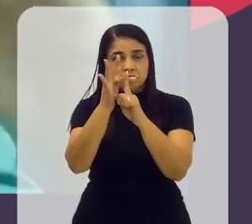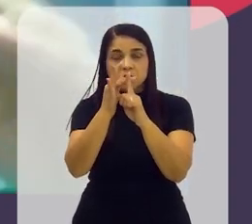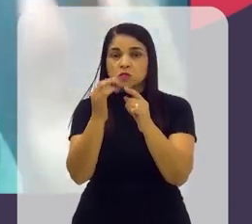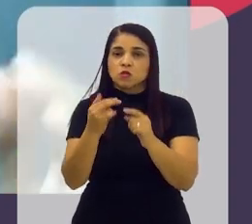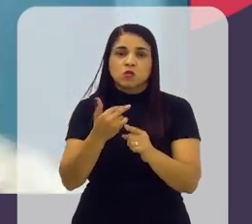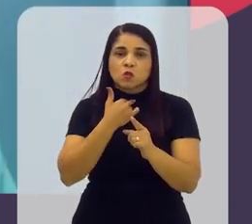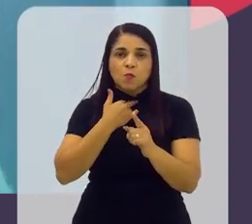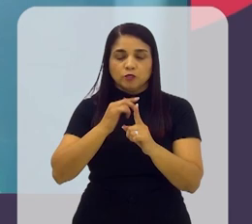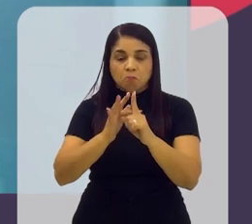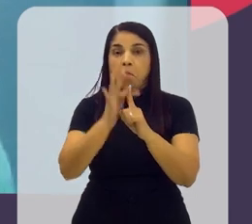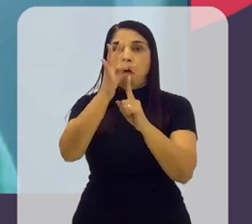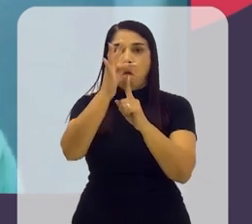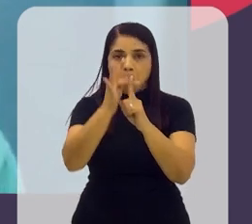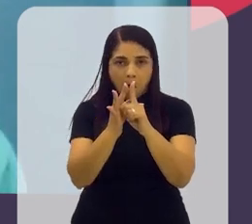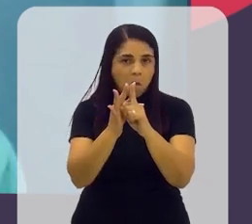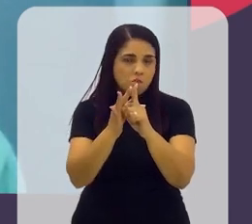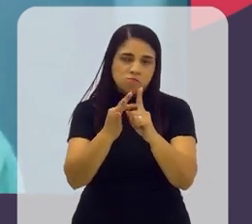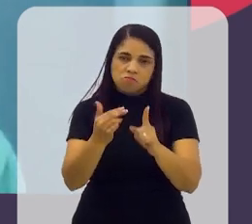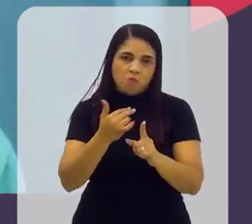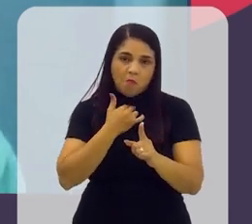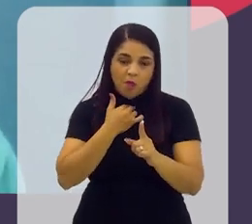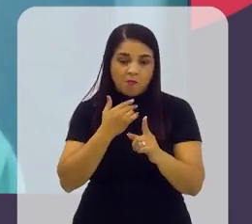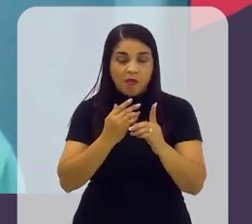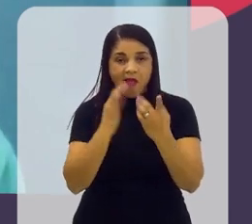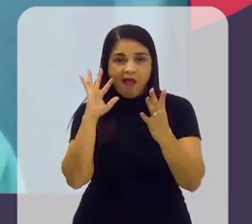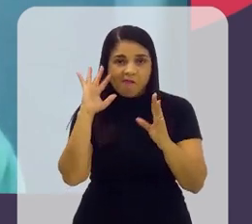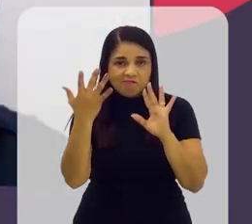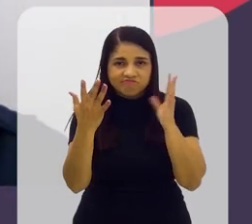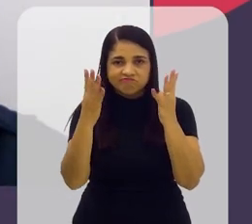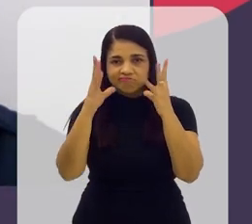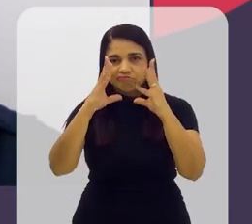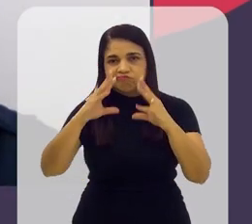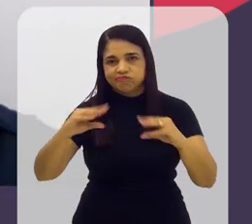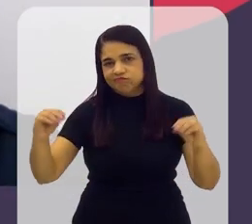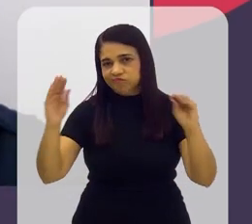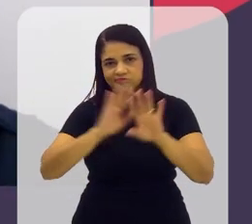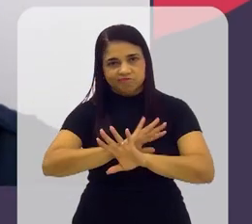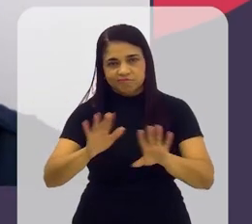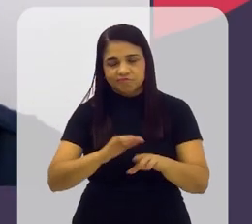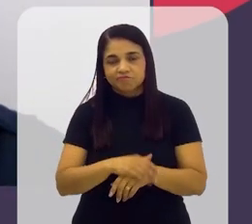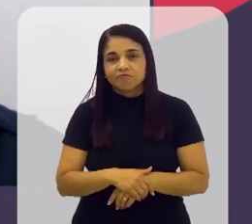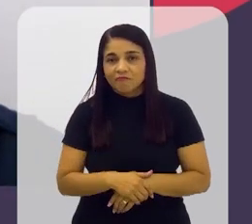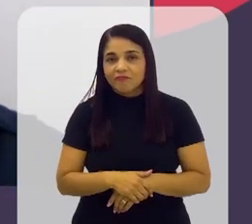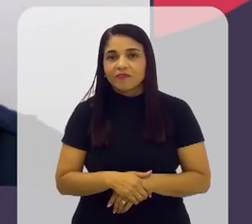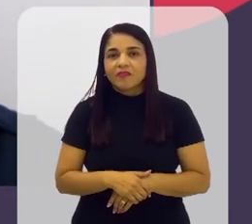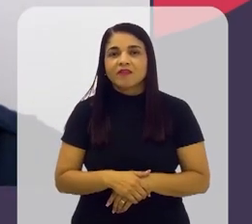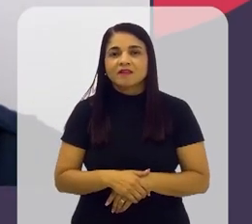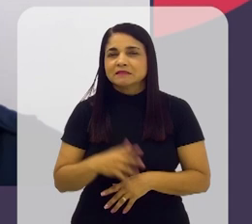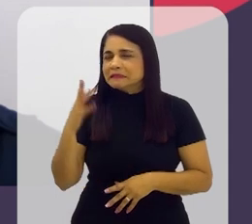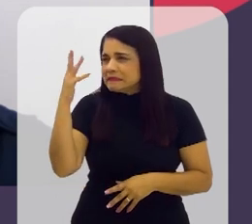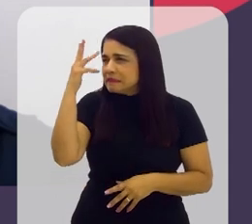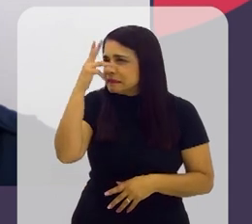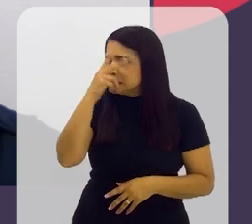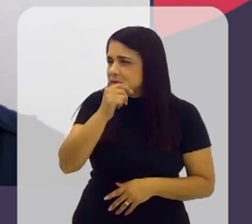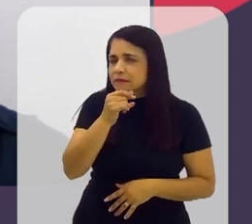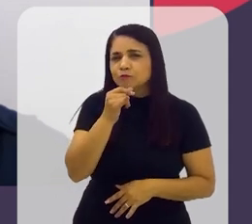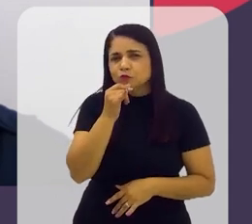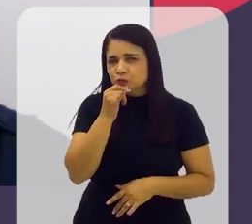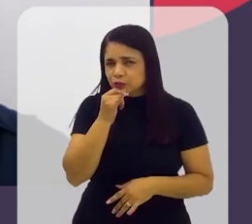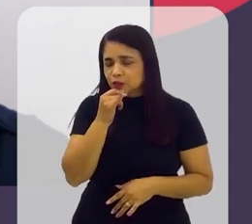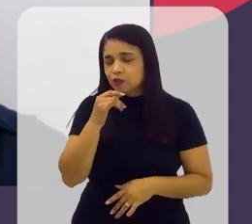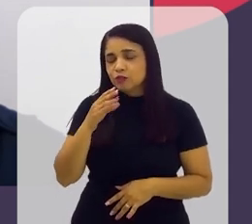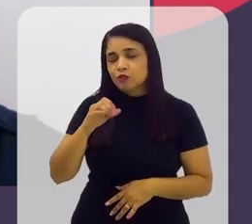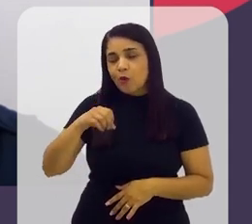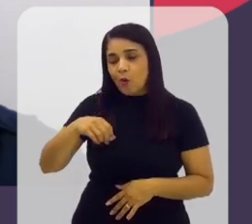ali, não pode variar muito, porque senão elas não vão conseguir se estabelecer. Olha só que triste, né? Tão lindas as orquídeas e